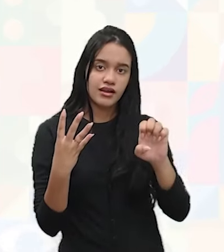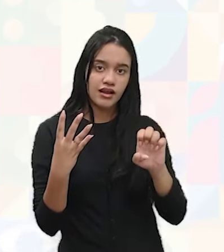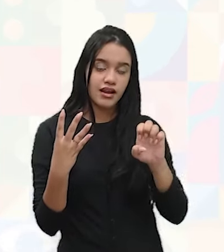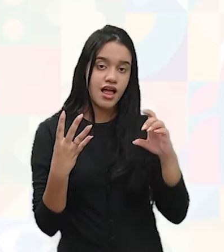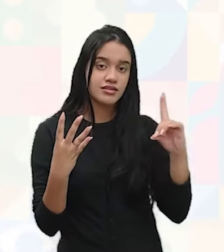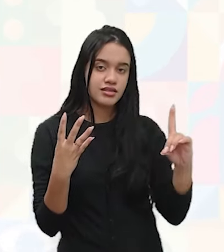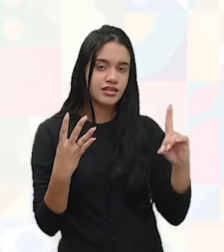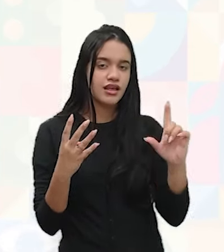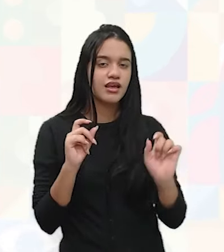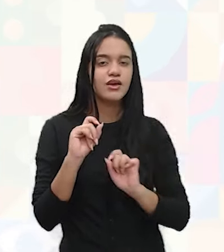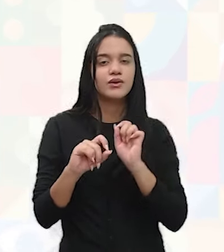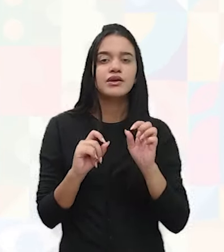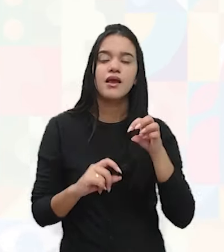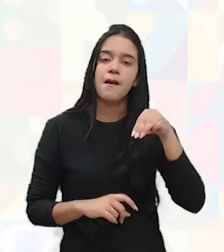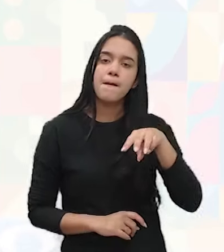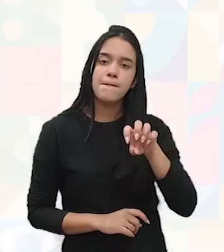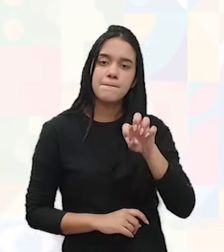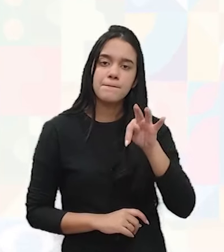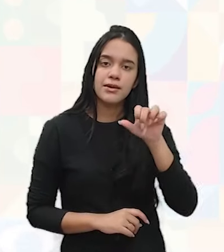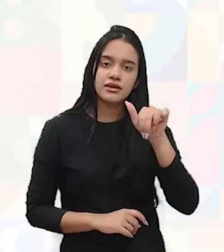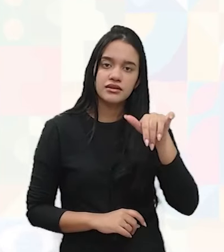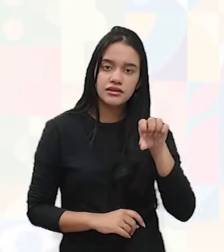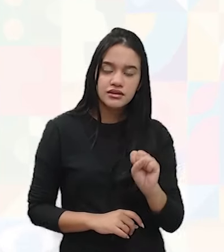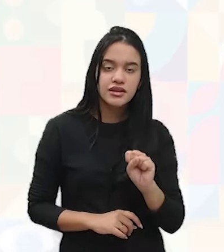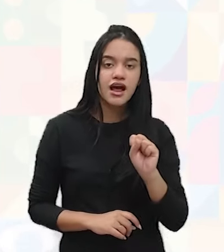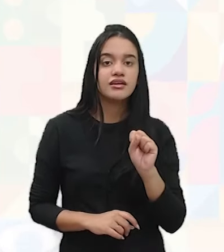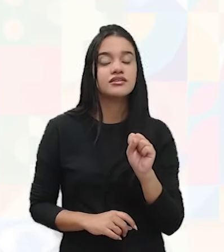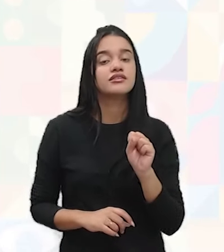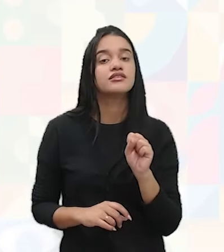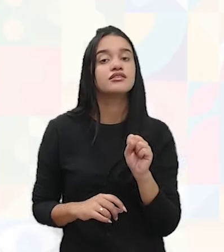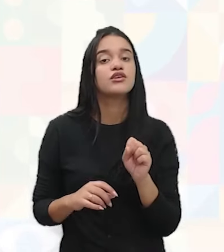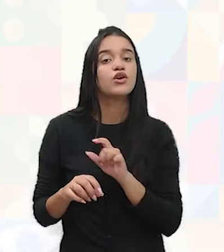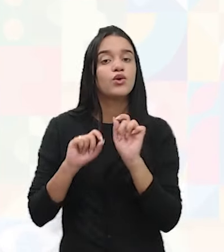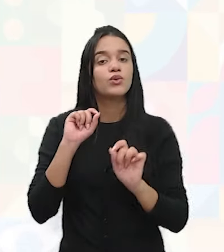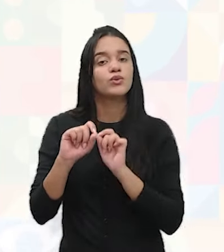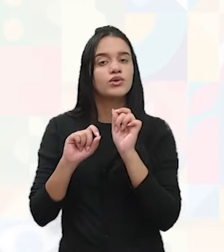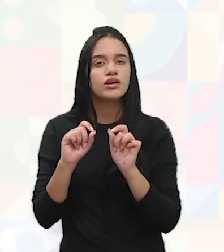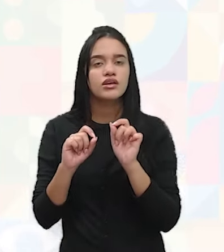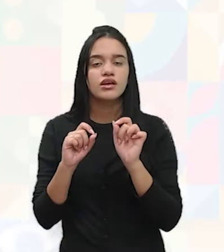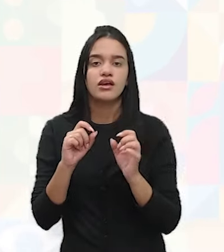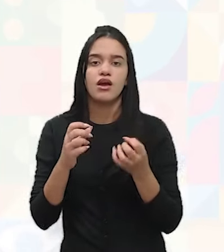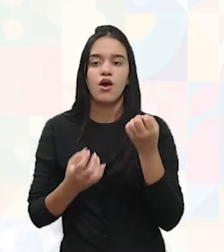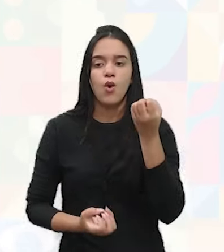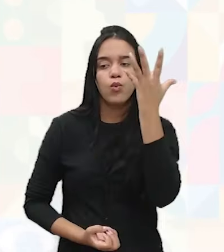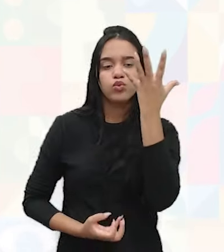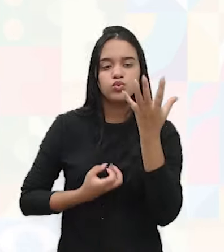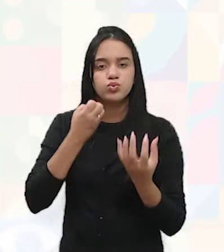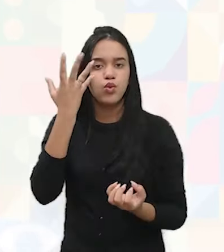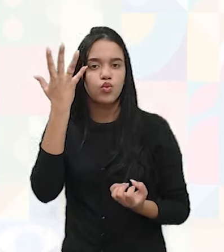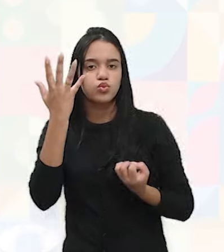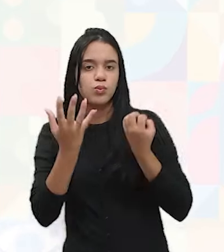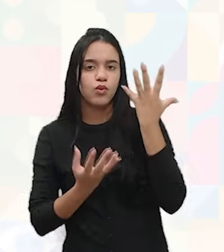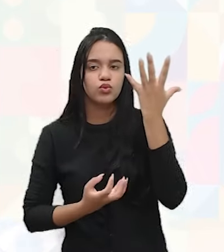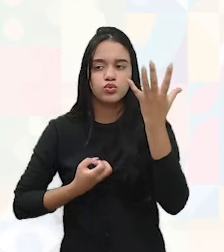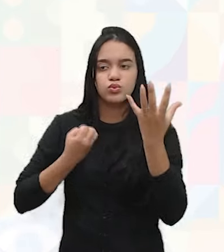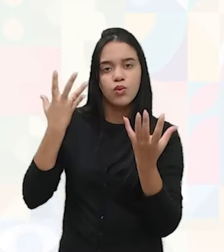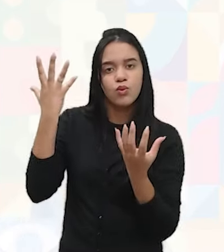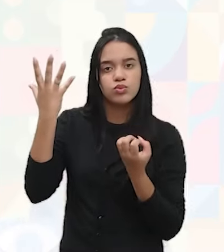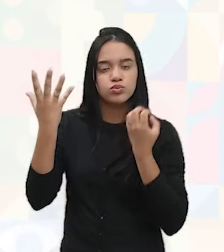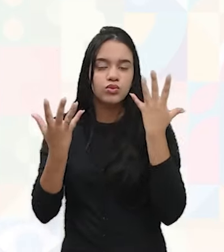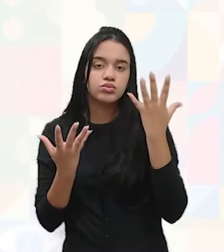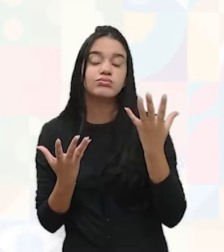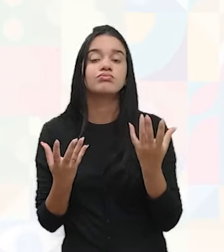metais pirofóricos a gente associa esse nome a fogos de artifício por exemplo né show pirotécnico porque